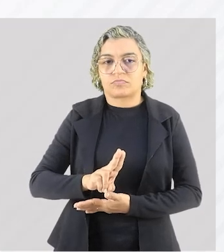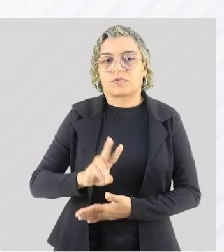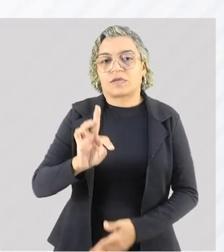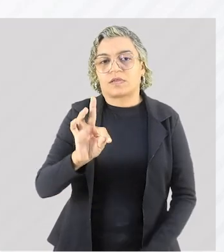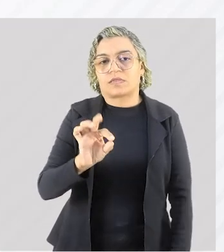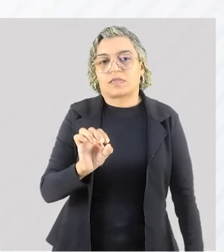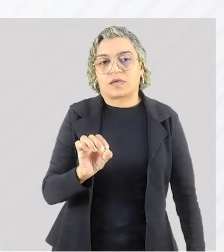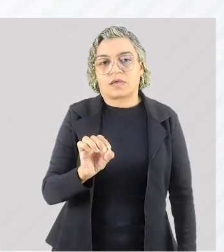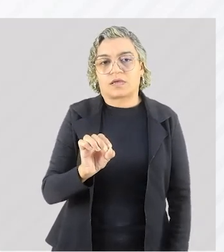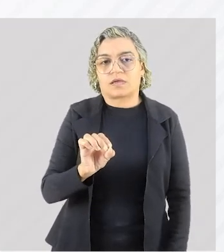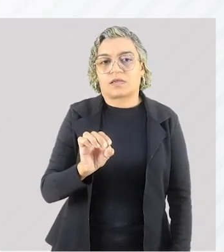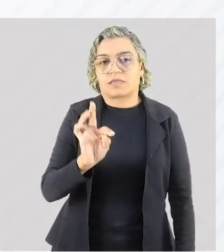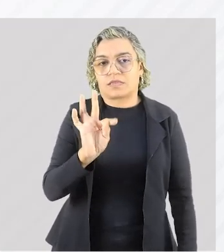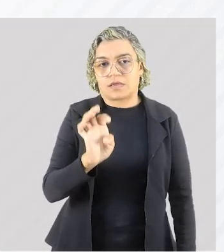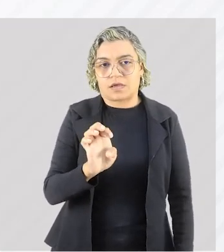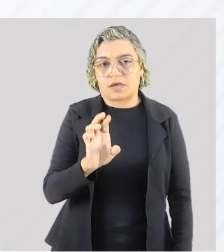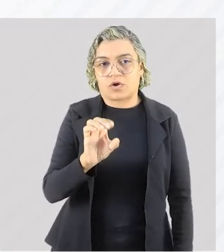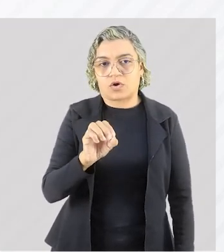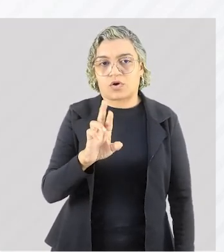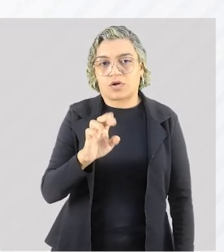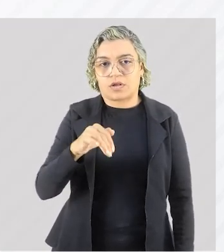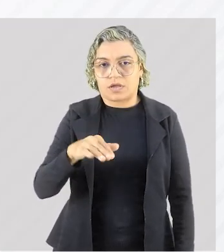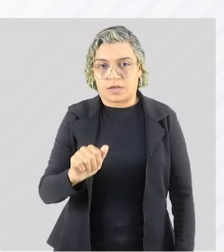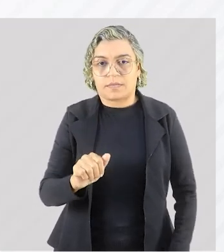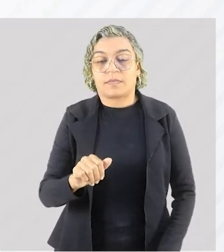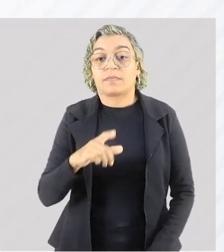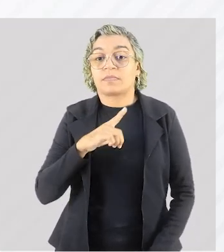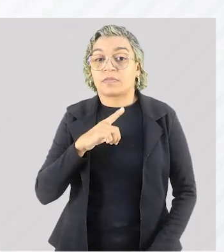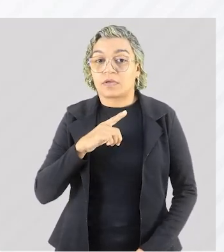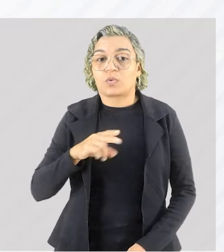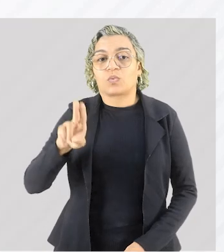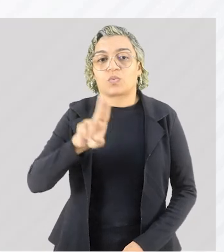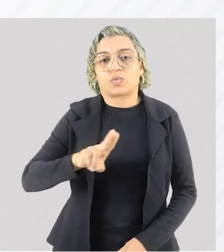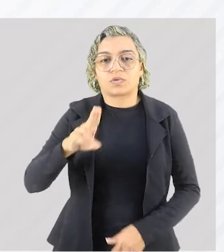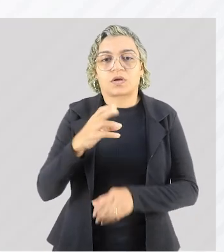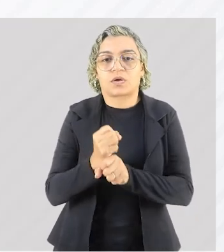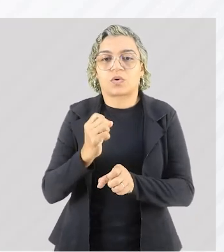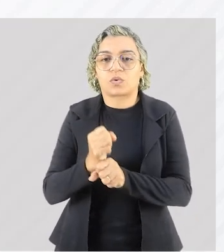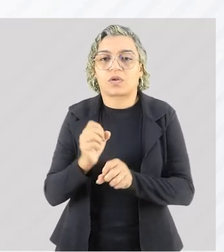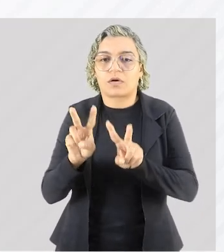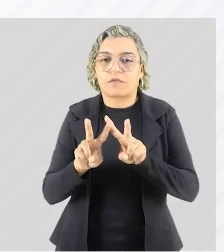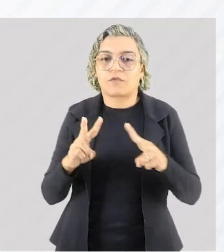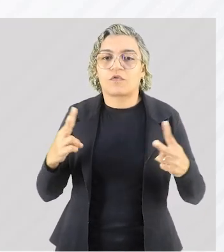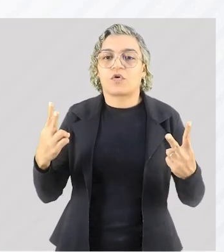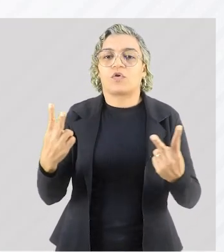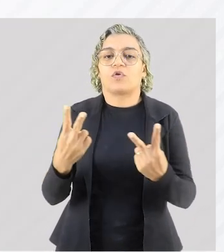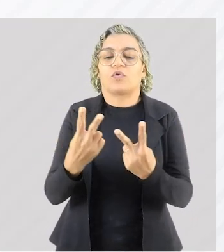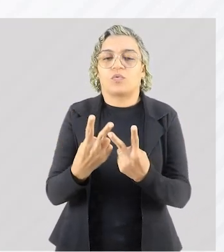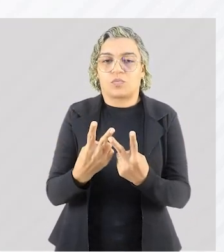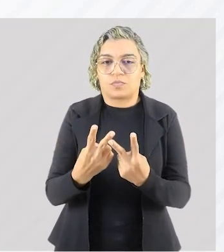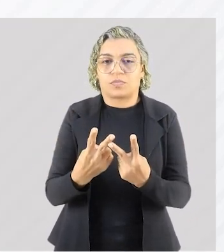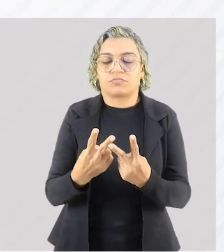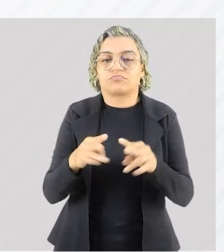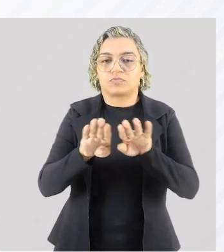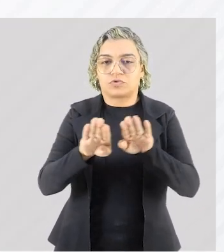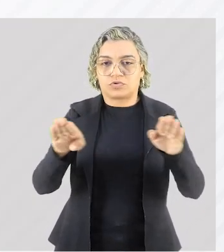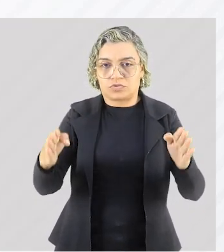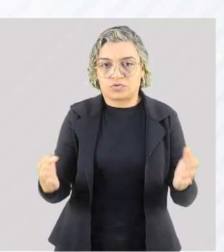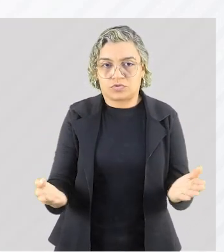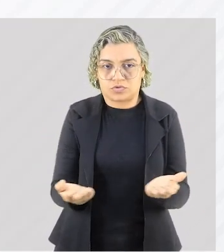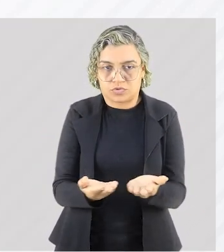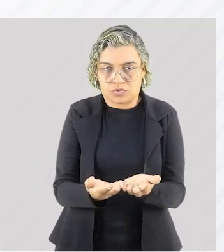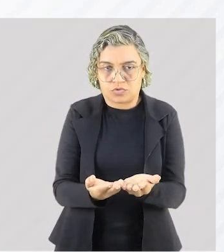podemos utilizar para calcular o volume de sólidos geométricos irregulares,